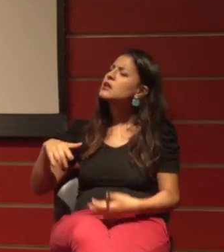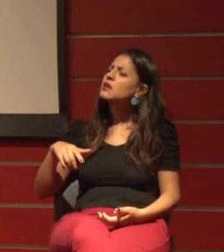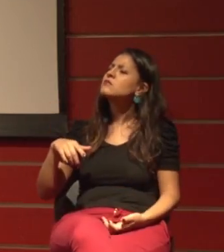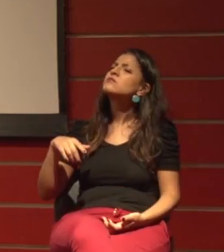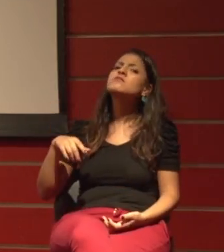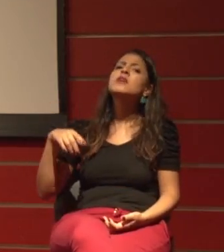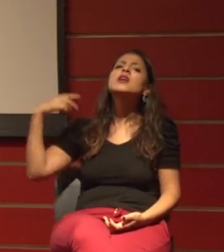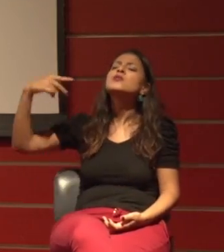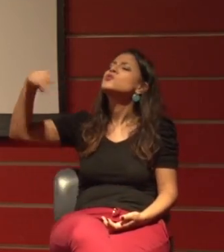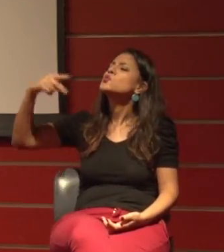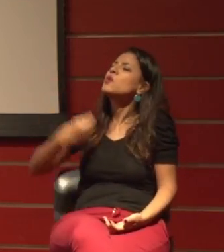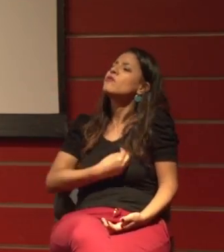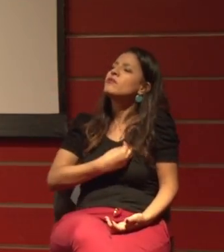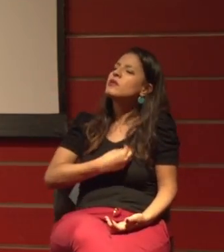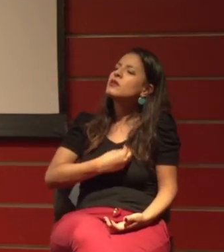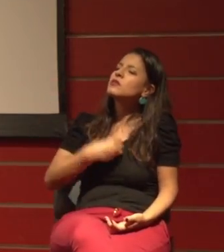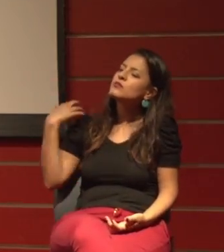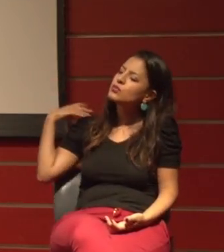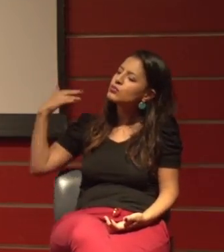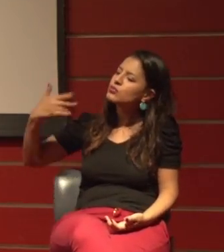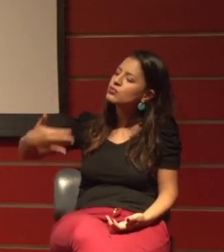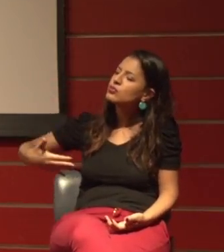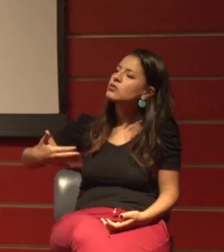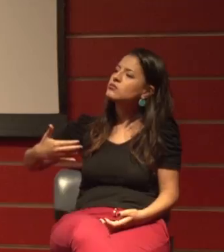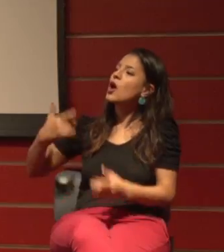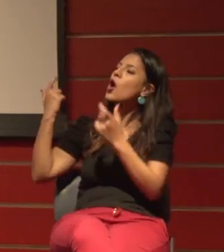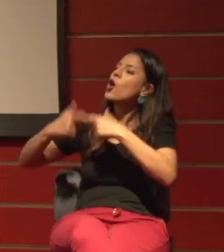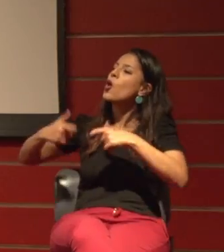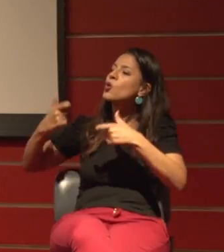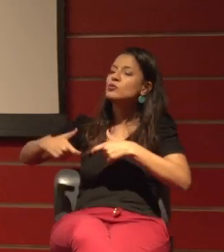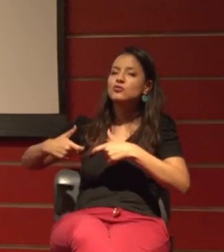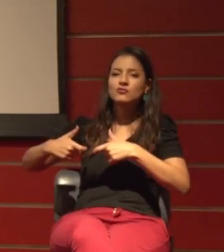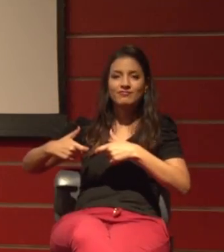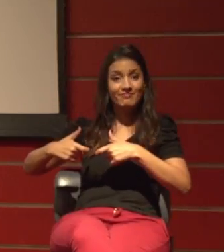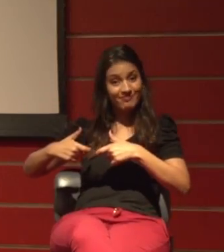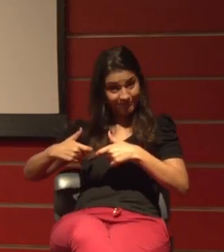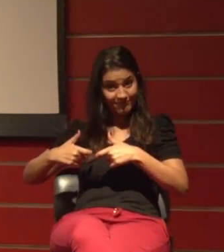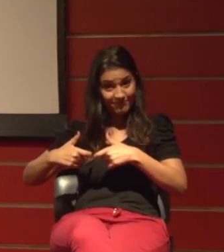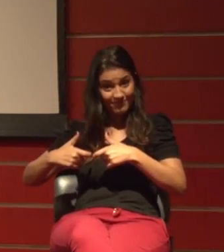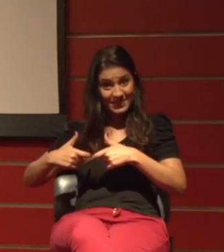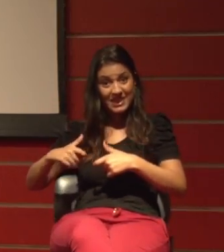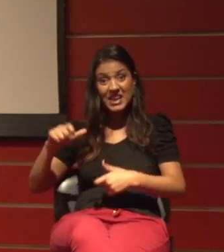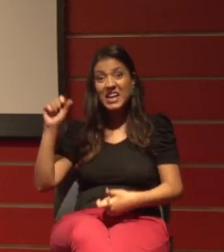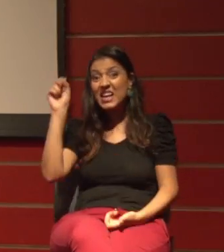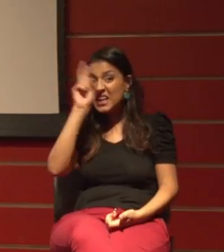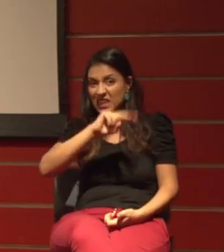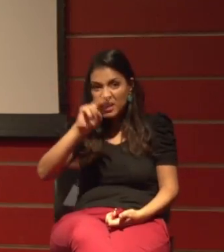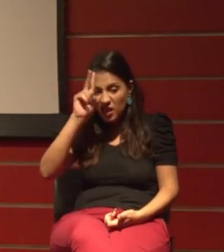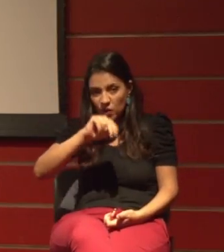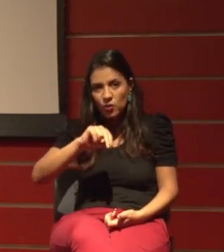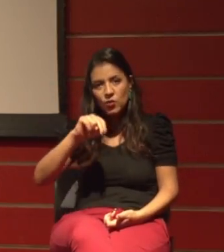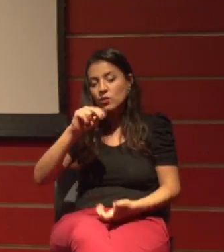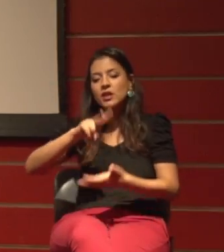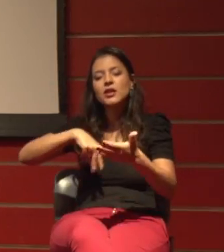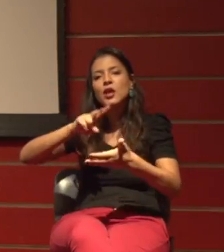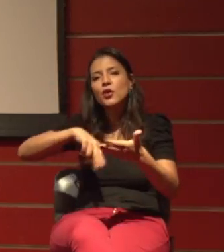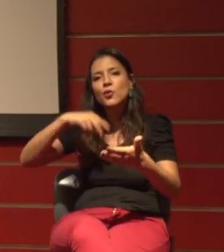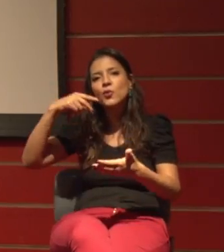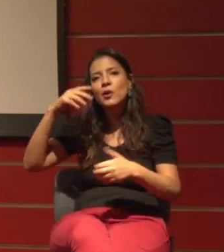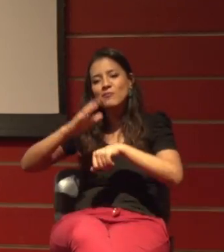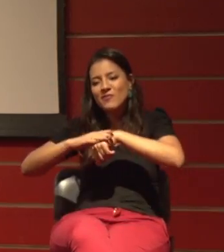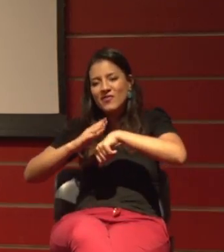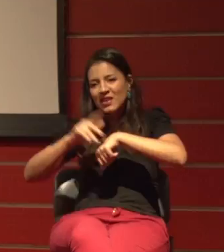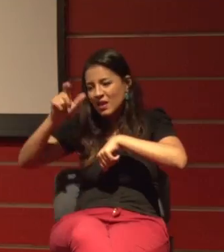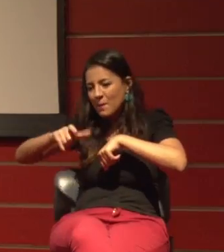biografia de vocês né ou seja literatura produzida por escritores e escritoras negras no